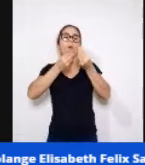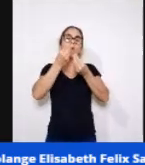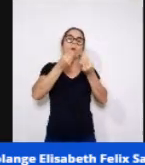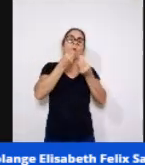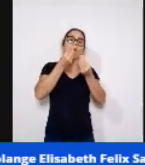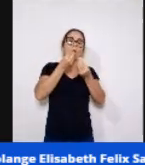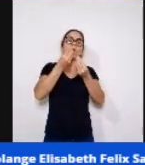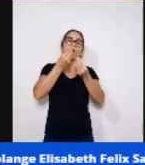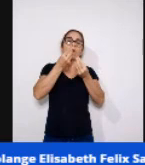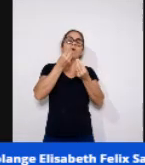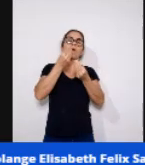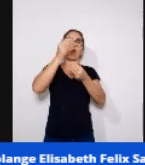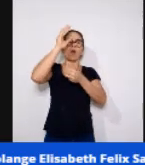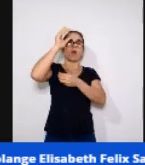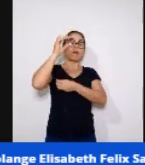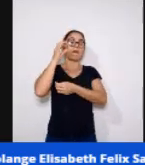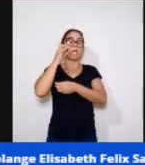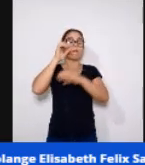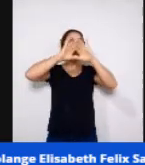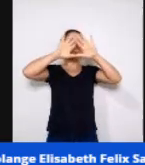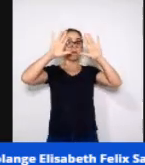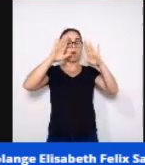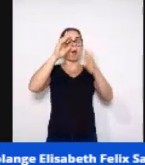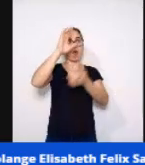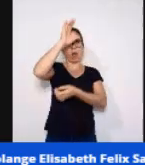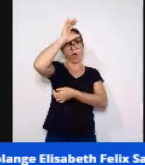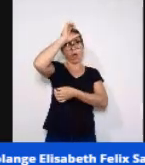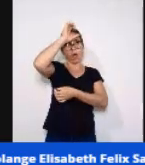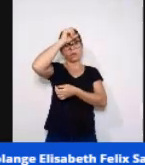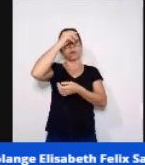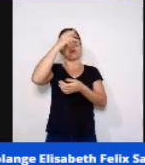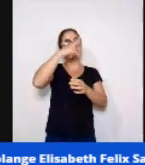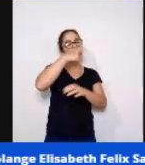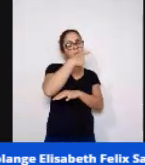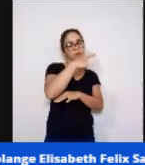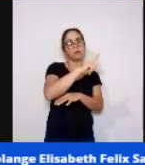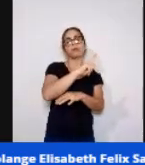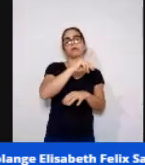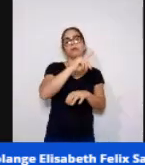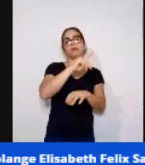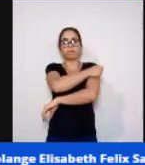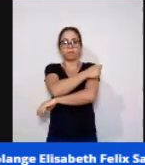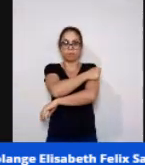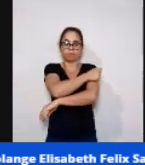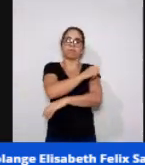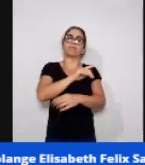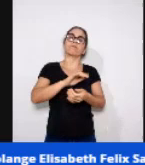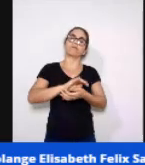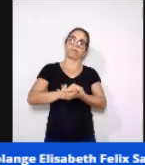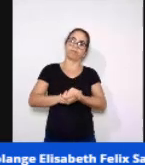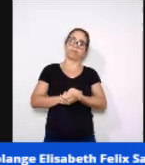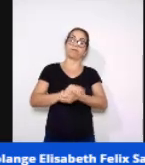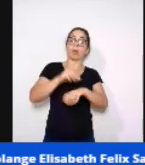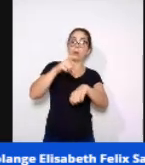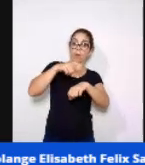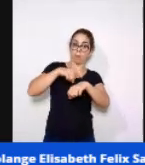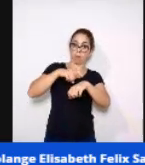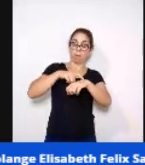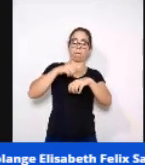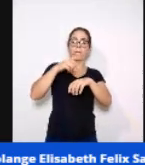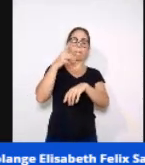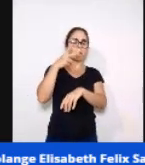essa aprendizagem dele. Tá? Olha assim, nesses momentos onde você observa a construção da